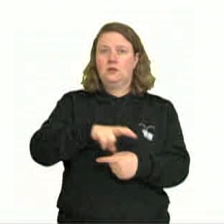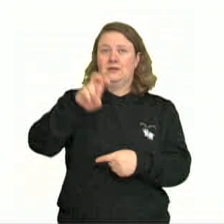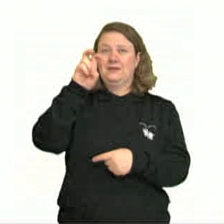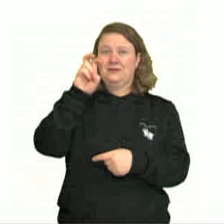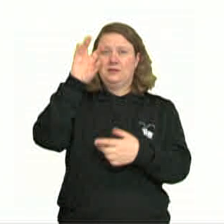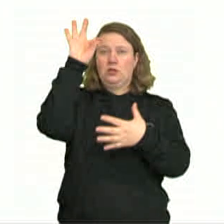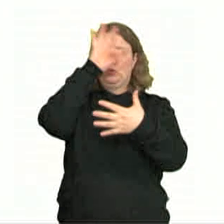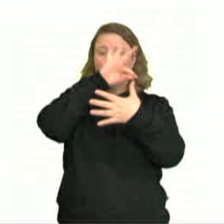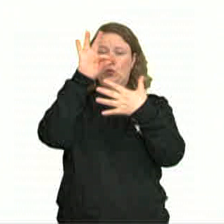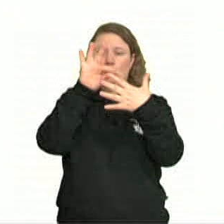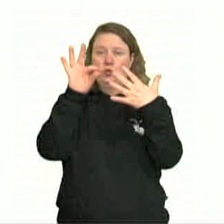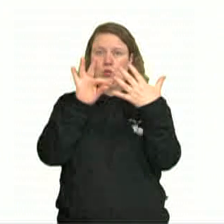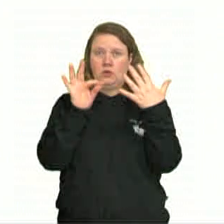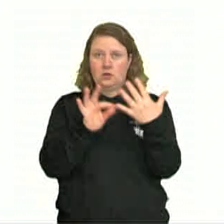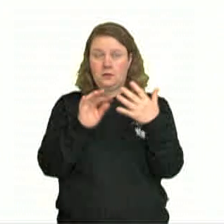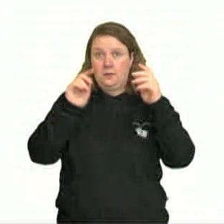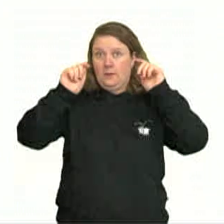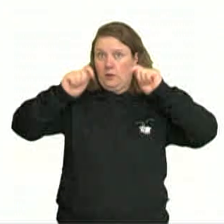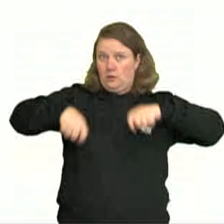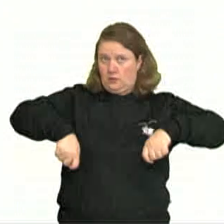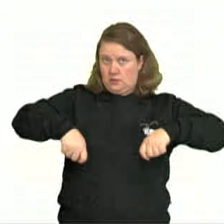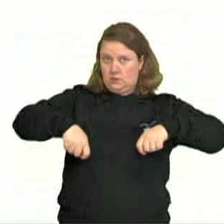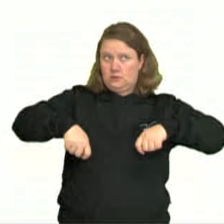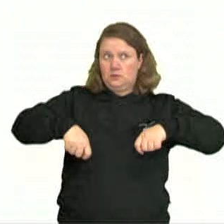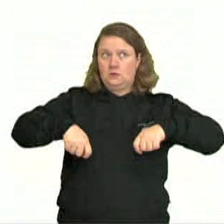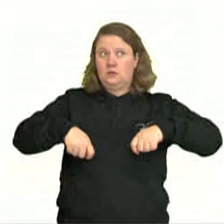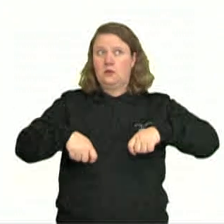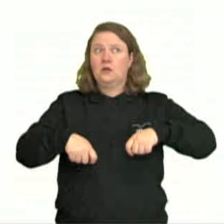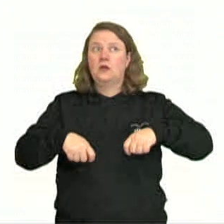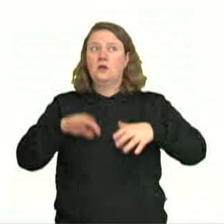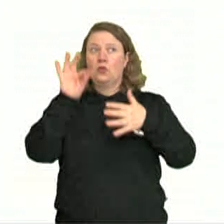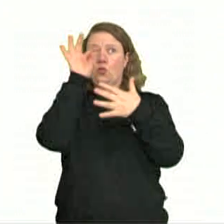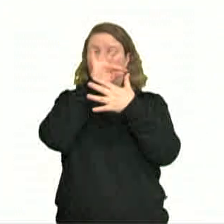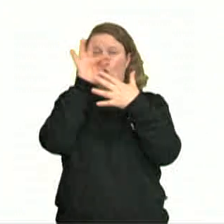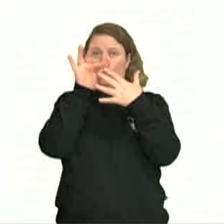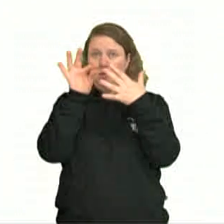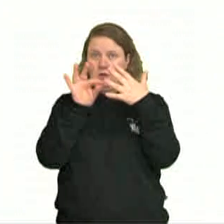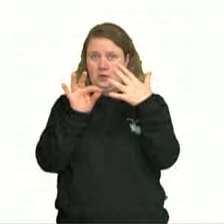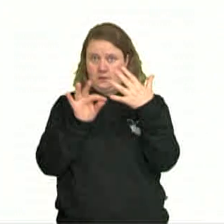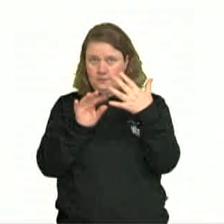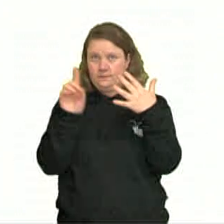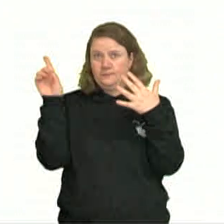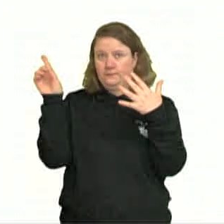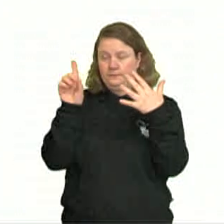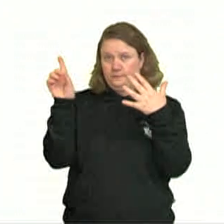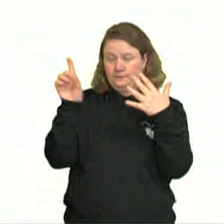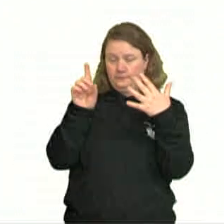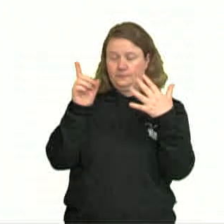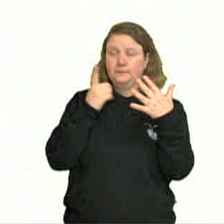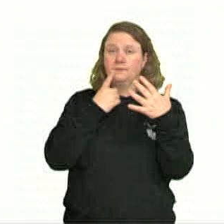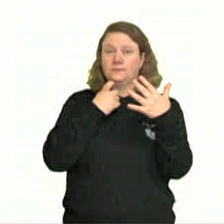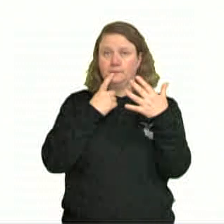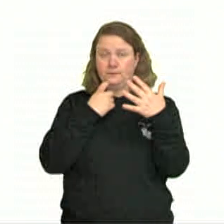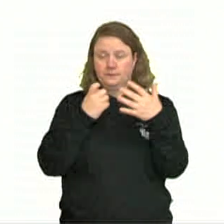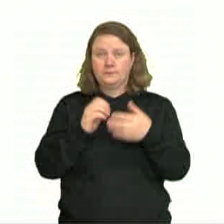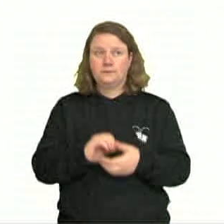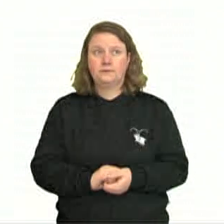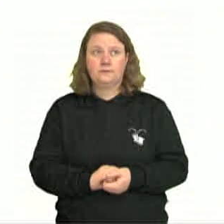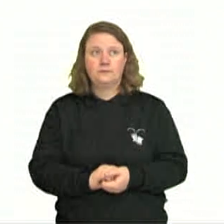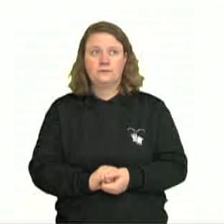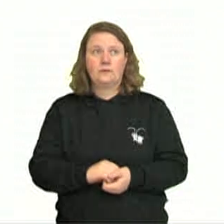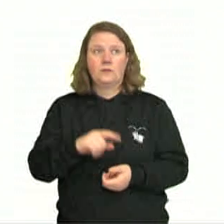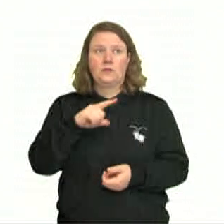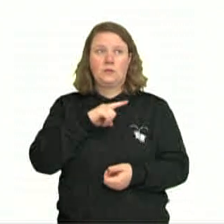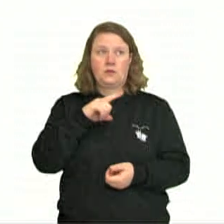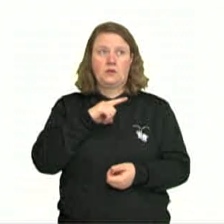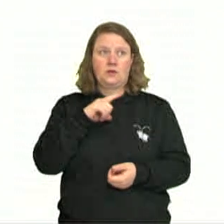e podem ser... Veja, gente, é uma classificação, uma subclassificação das orações coordenadas, né? Os